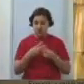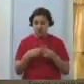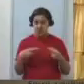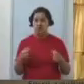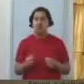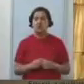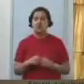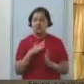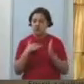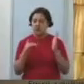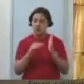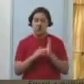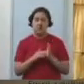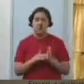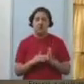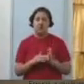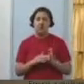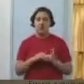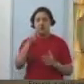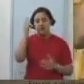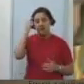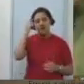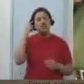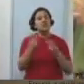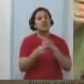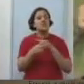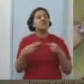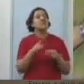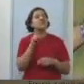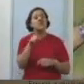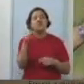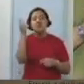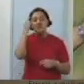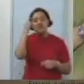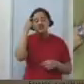estas coisas, todas. Pense em quais as coisas que você precisa deixar de lado.